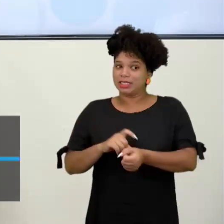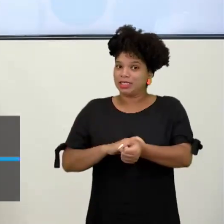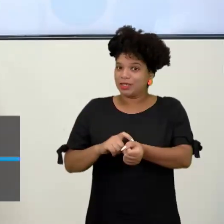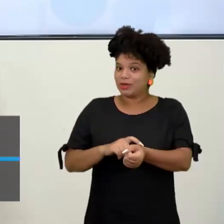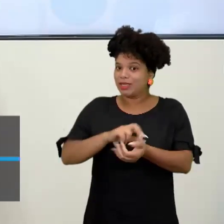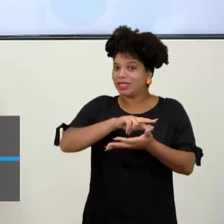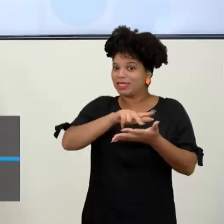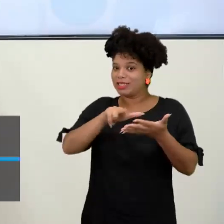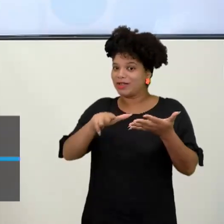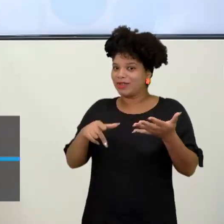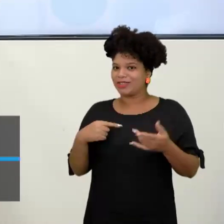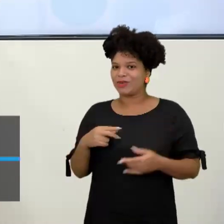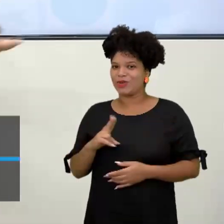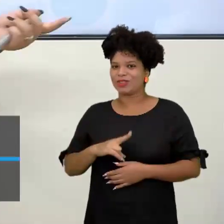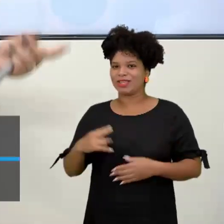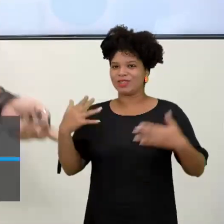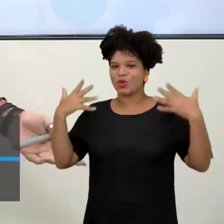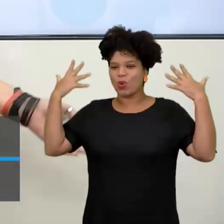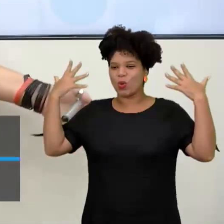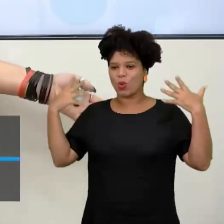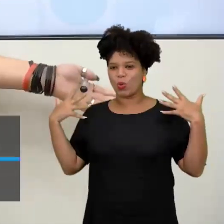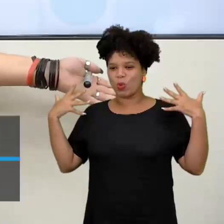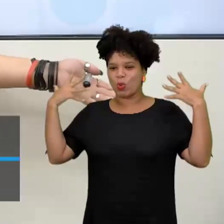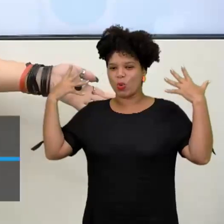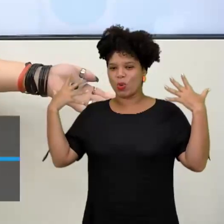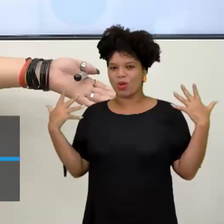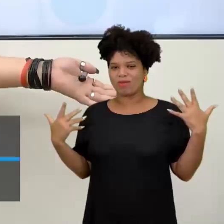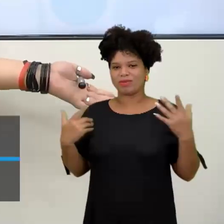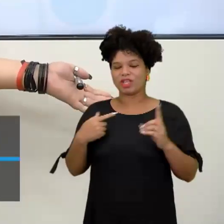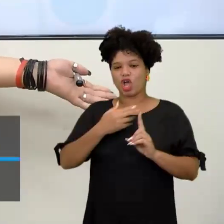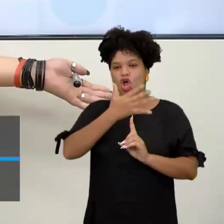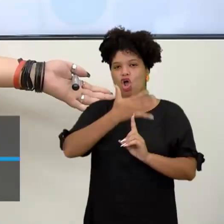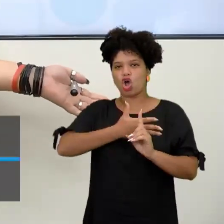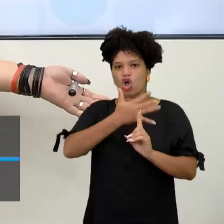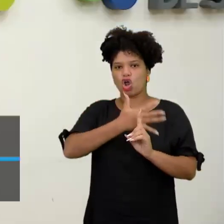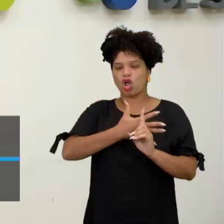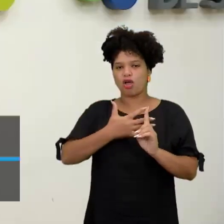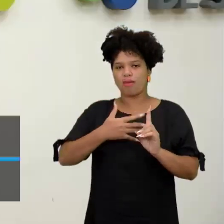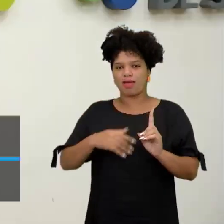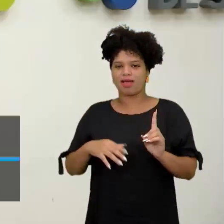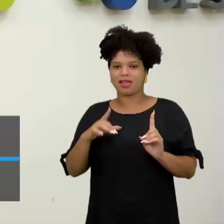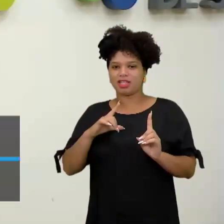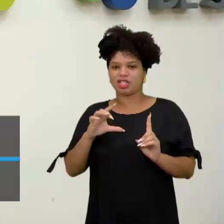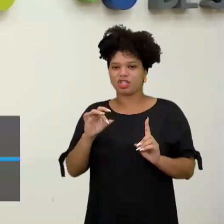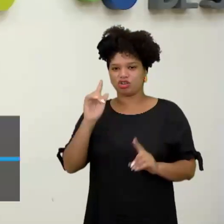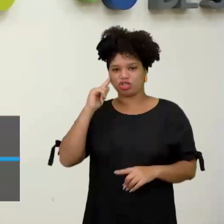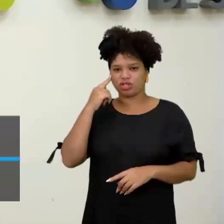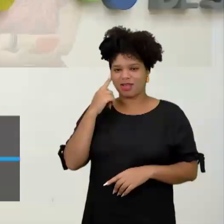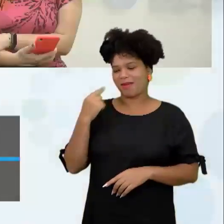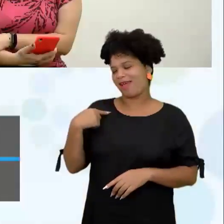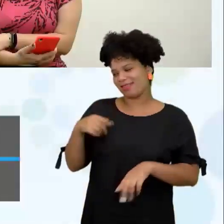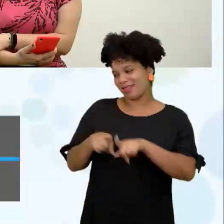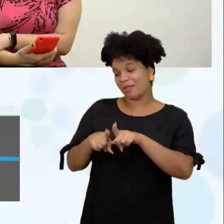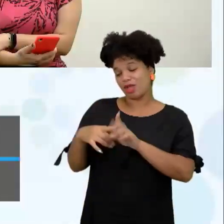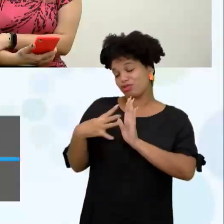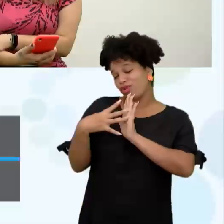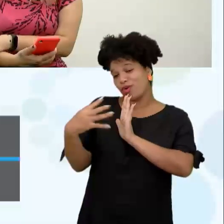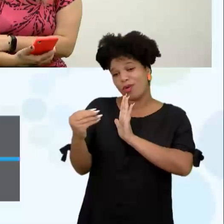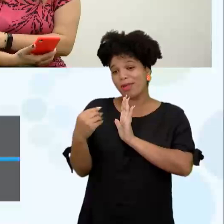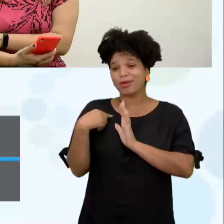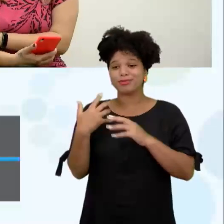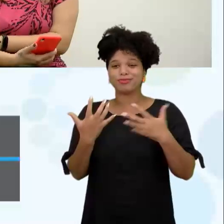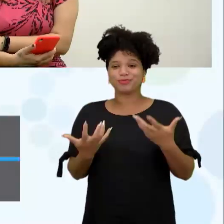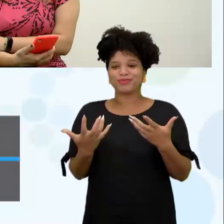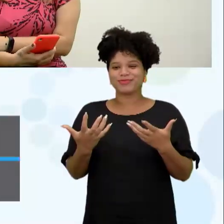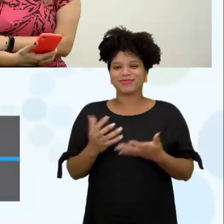muita coisa, eu vou usar o Chroma, que eu copiei do Giba, que eu vou só o Giba usa o Chroma aqui agora. Não, eu também quero. Eu sou copiona, quero